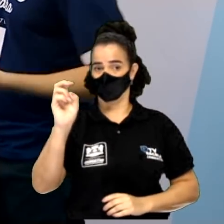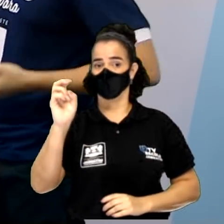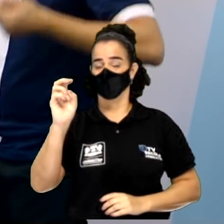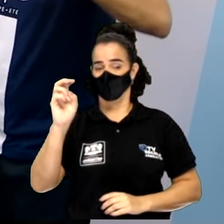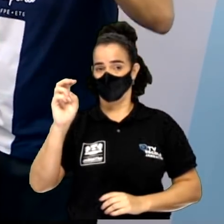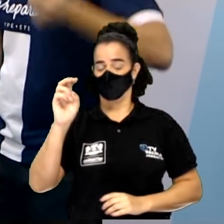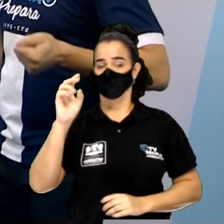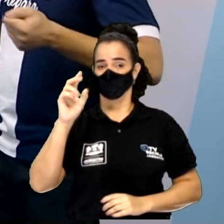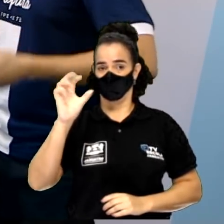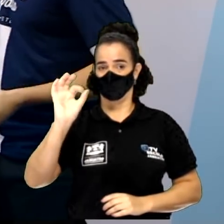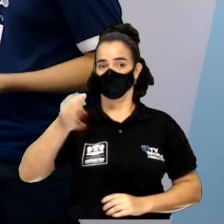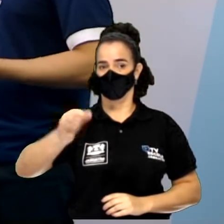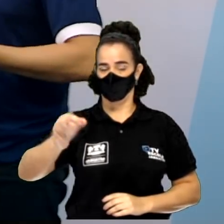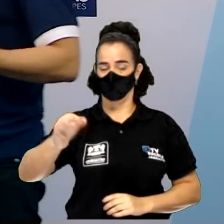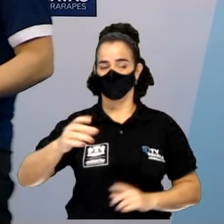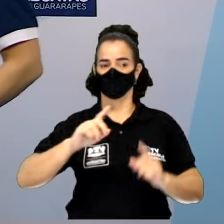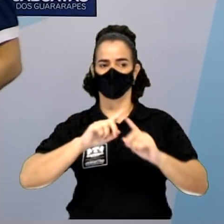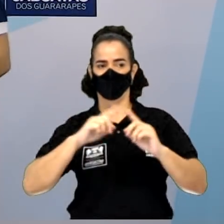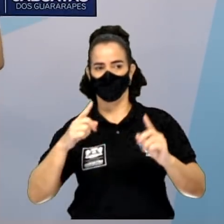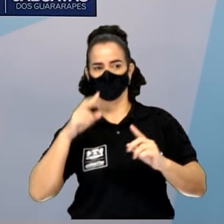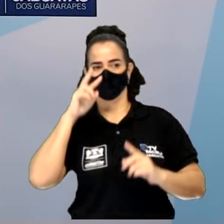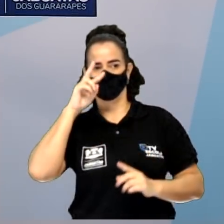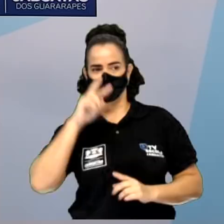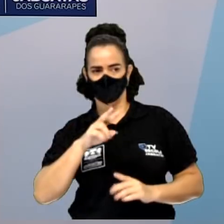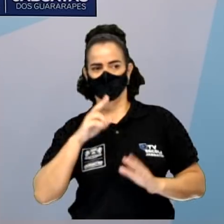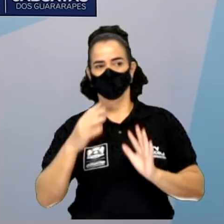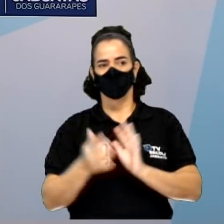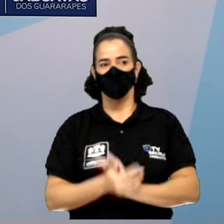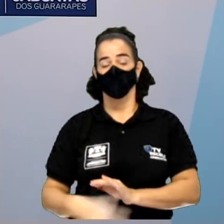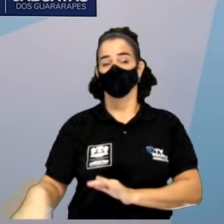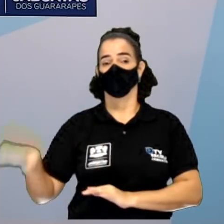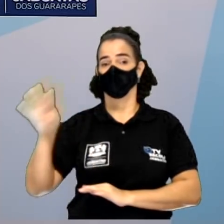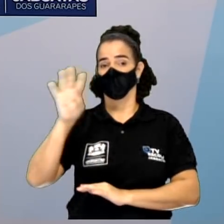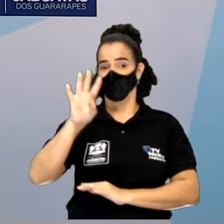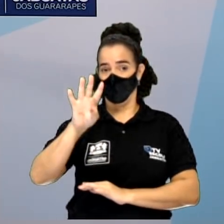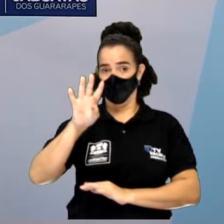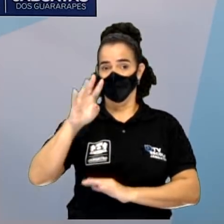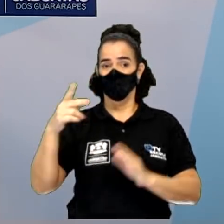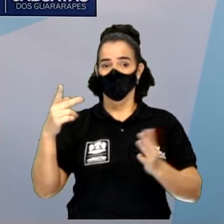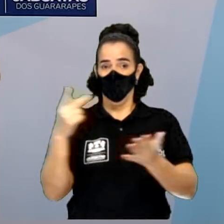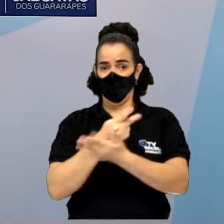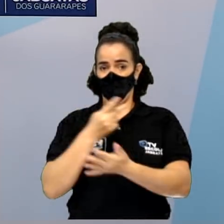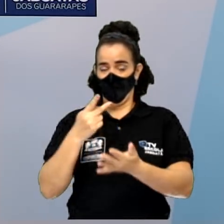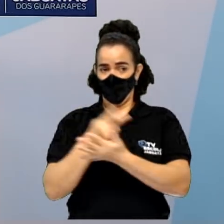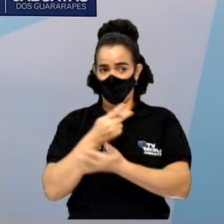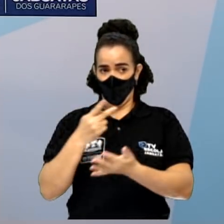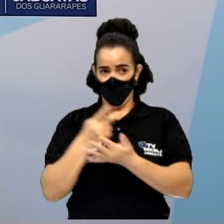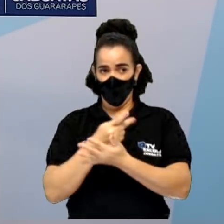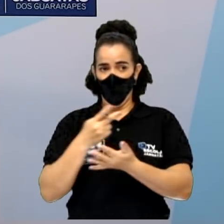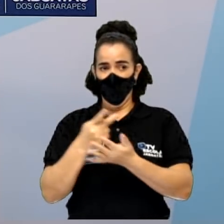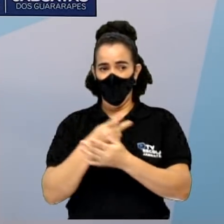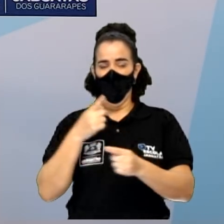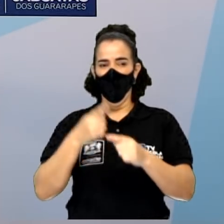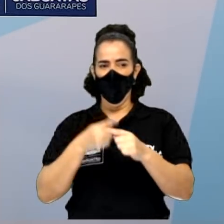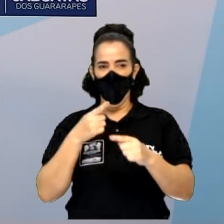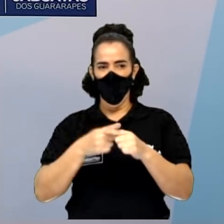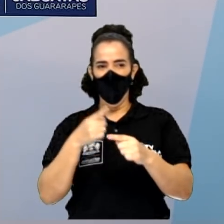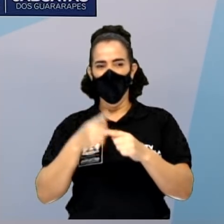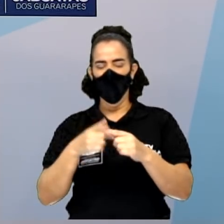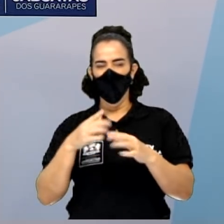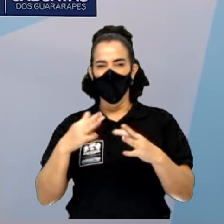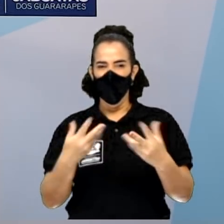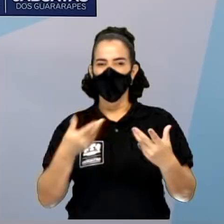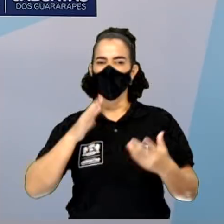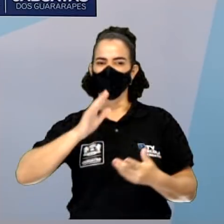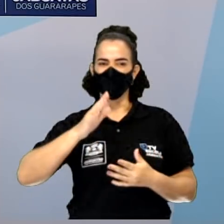para a gente bater aqui o martelo, a gente vê que o item 4 está errado porque ele fala de uma ação consumada, tá? Se fosse